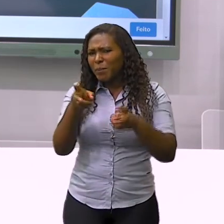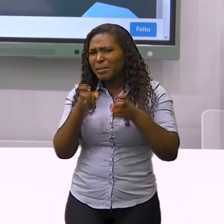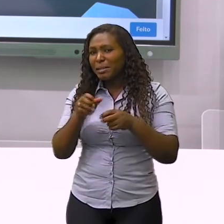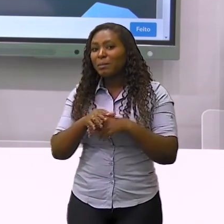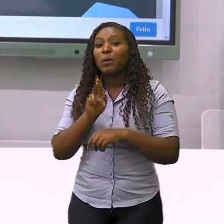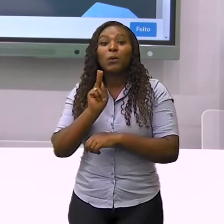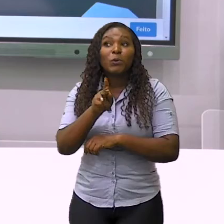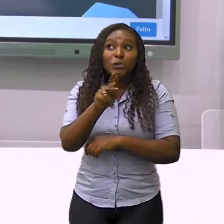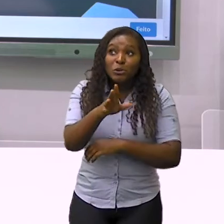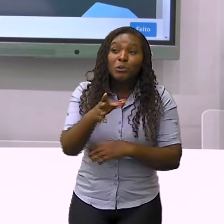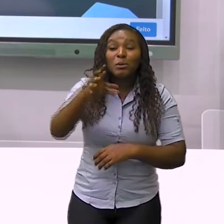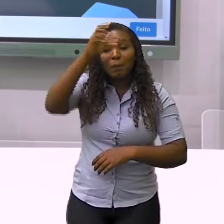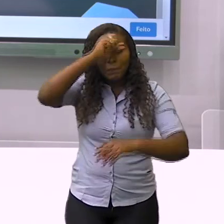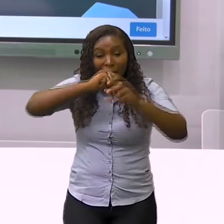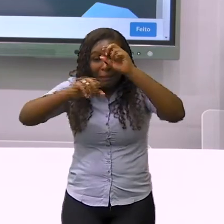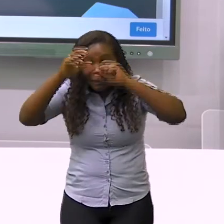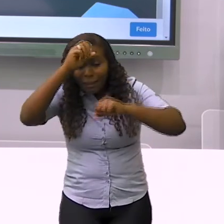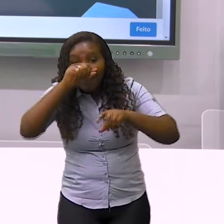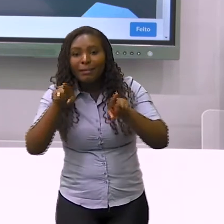0. Então,